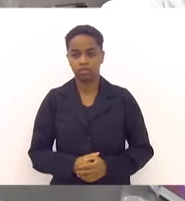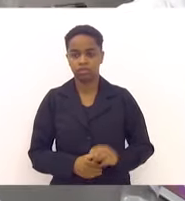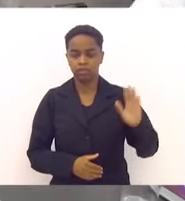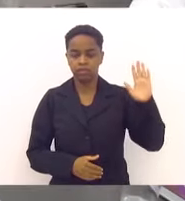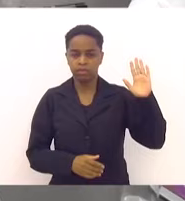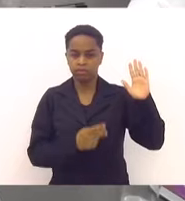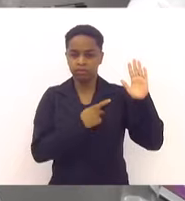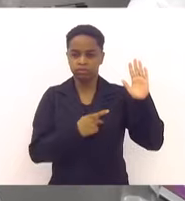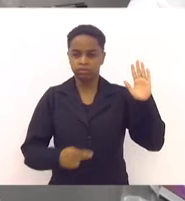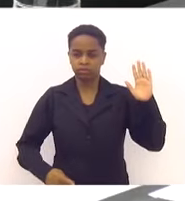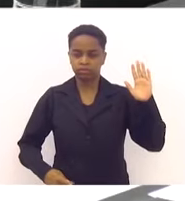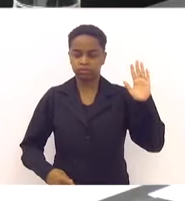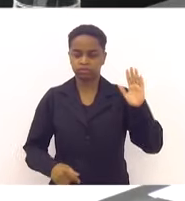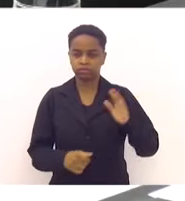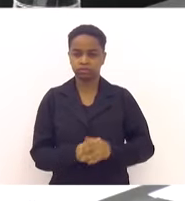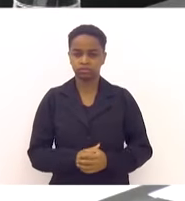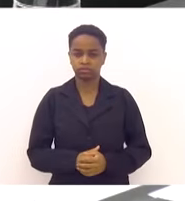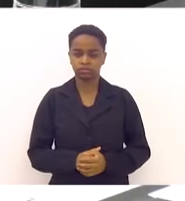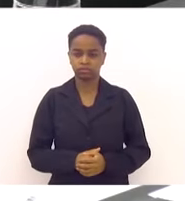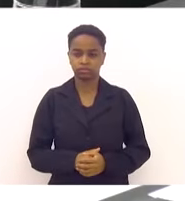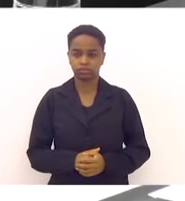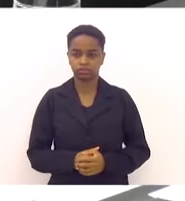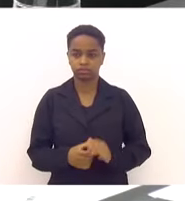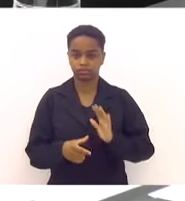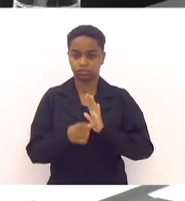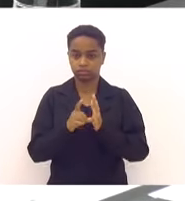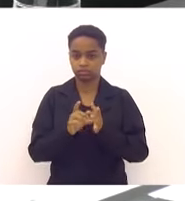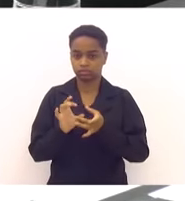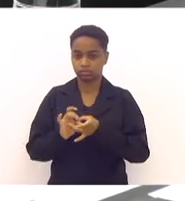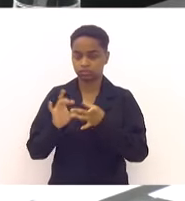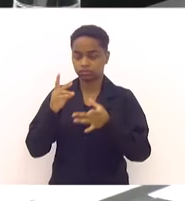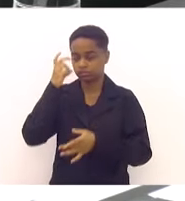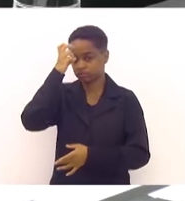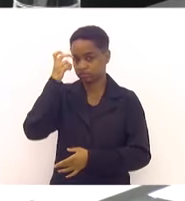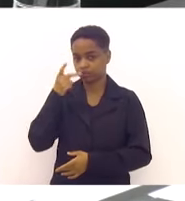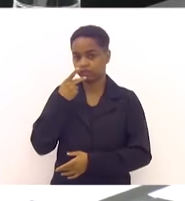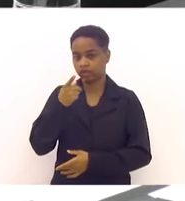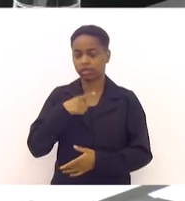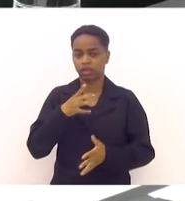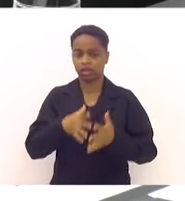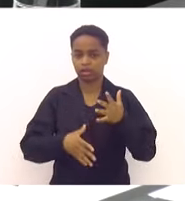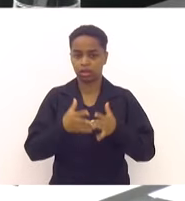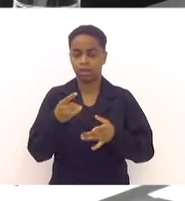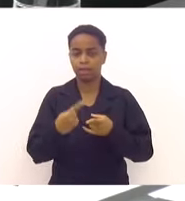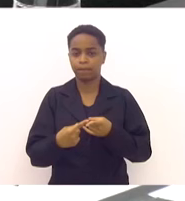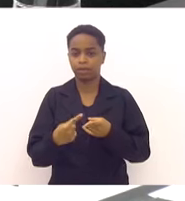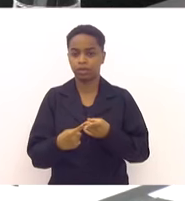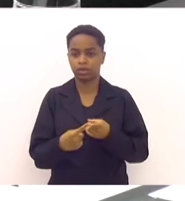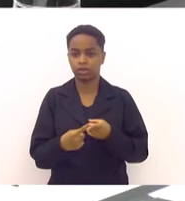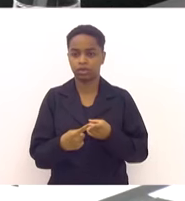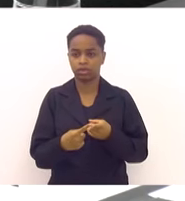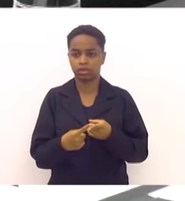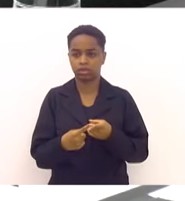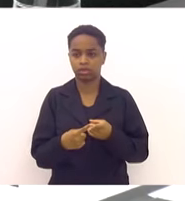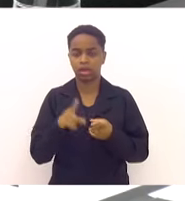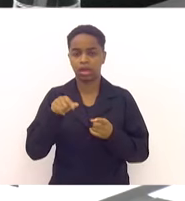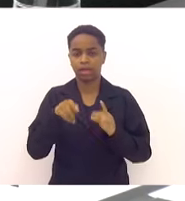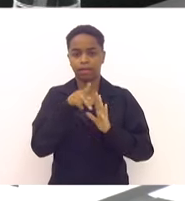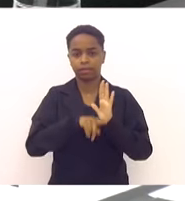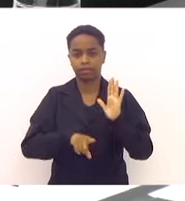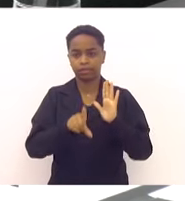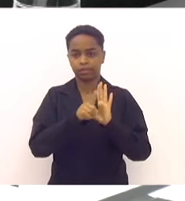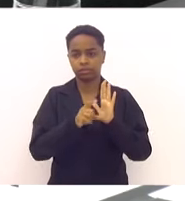Presidente? Eu estou vendo presidente. Aqui... antes de passar a palavra à deputada Verônica, mas tem prejudicabilidade em que pese ser um PL de